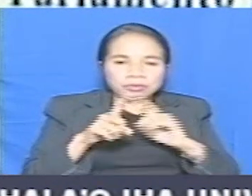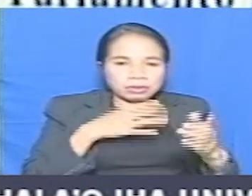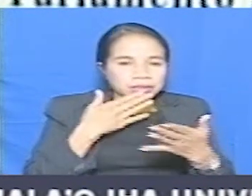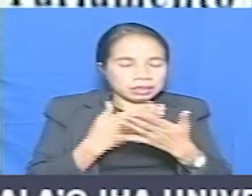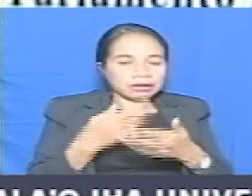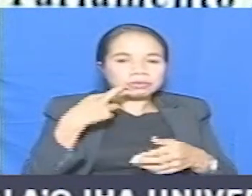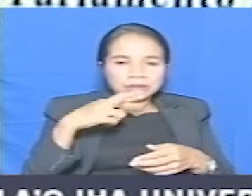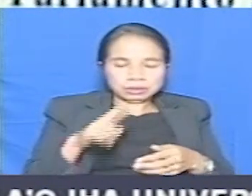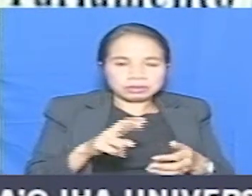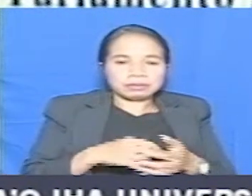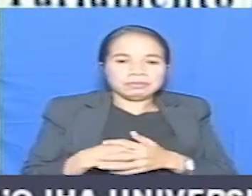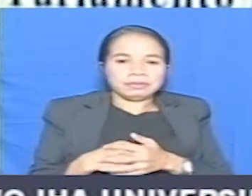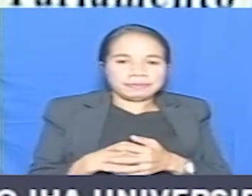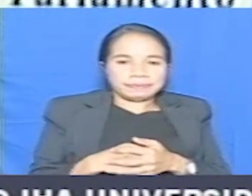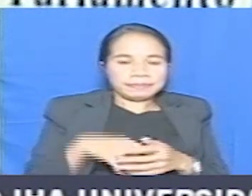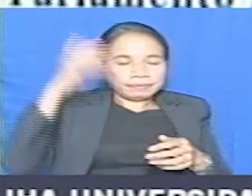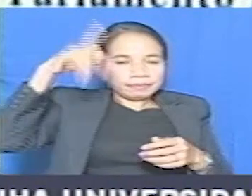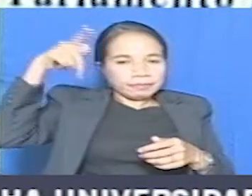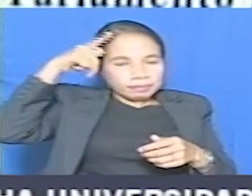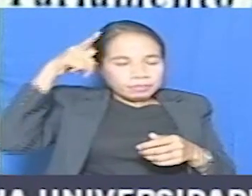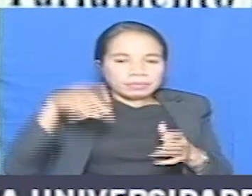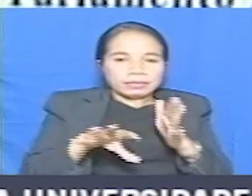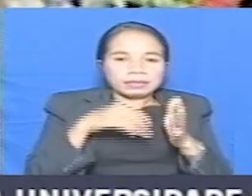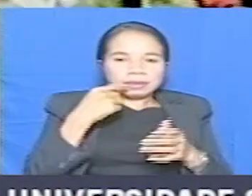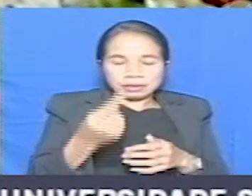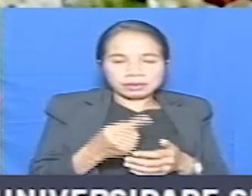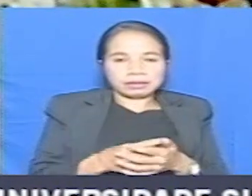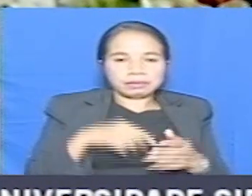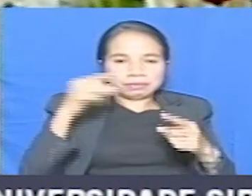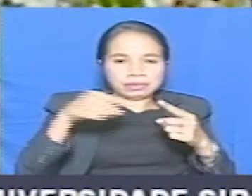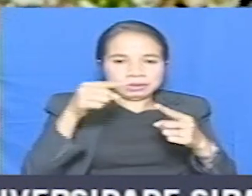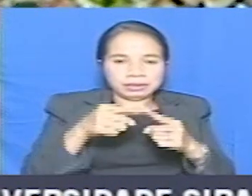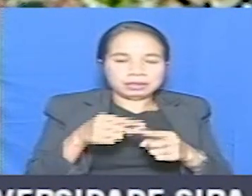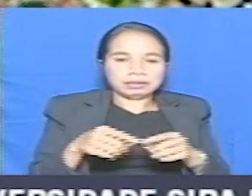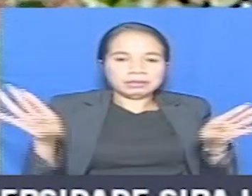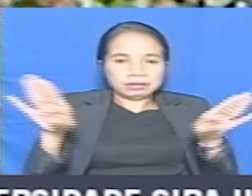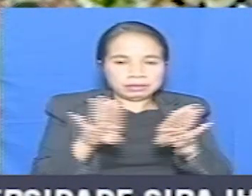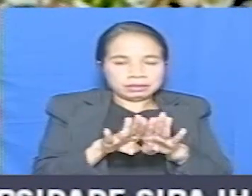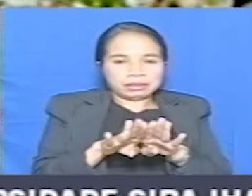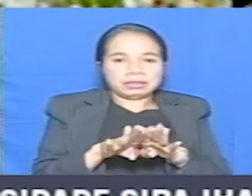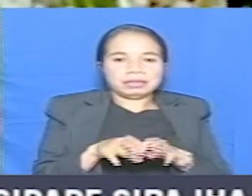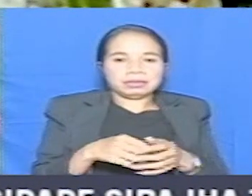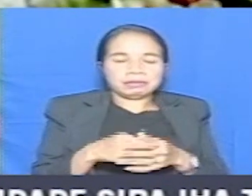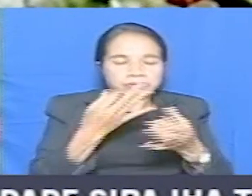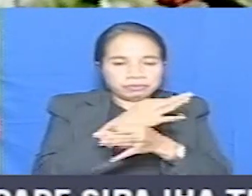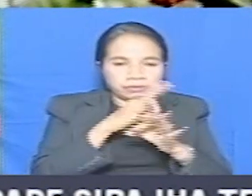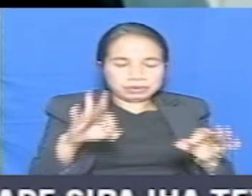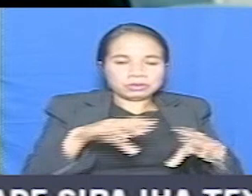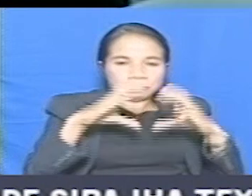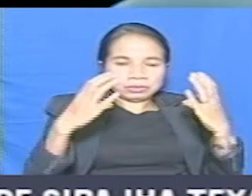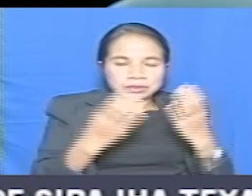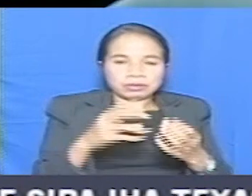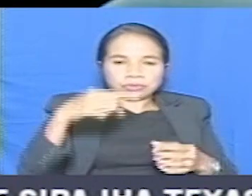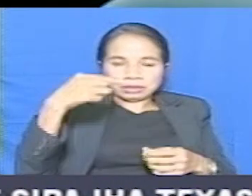o di resolve sit saun cerne. Politico ne fundamenta, banhira cerca sanitaria termina, comissão ge